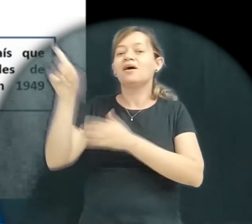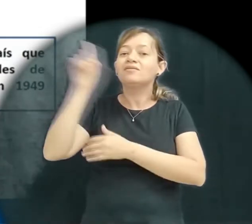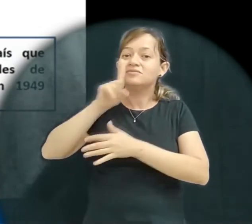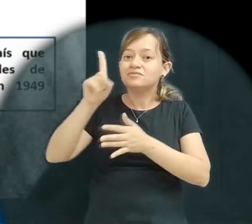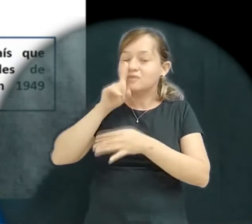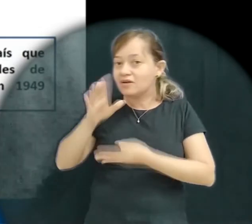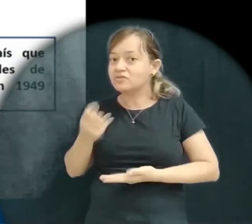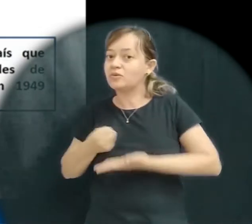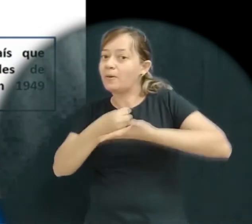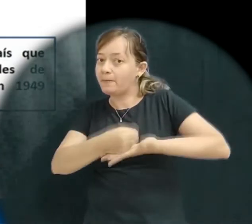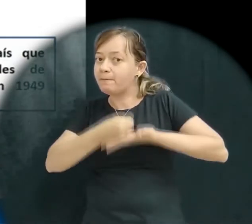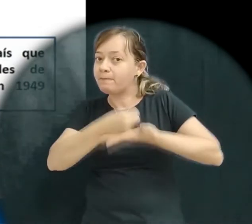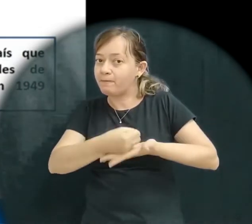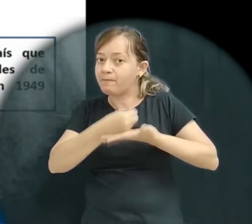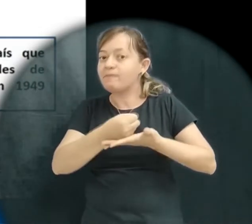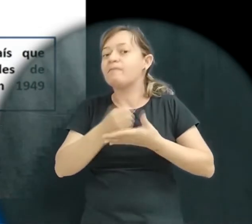apoiava